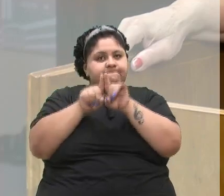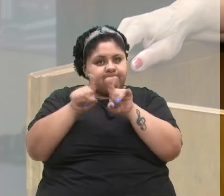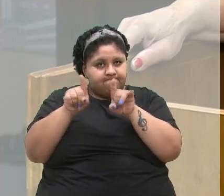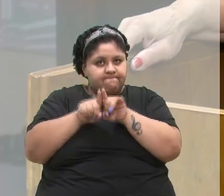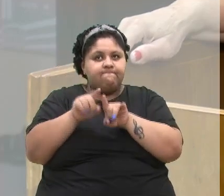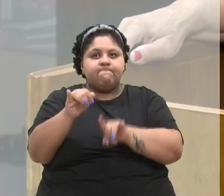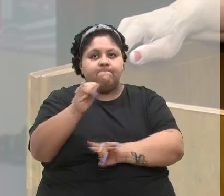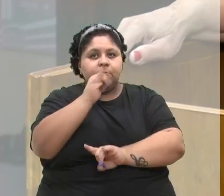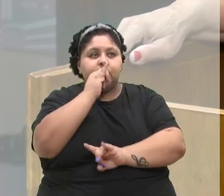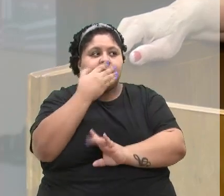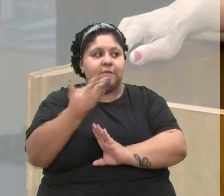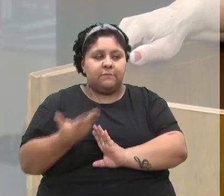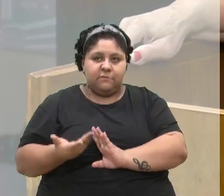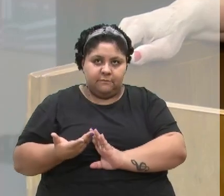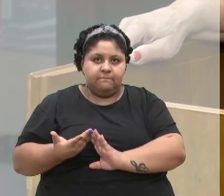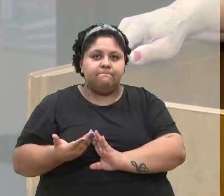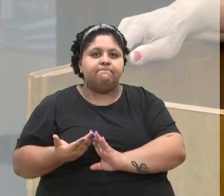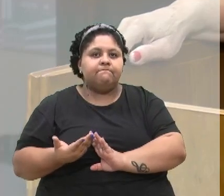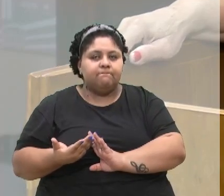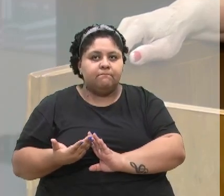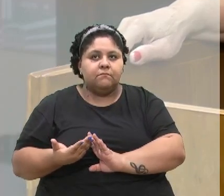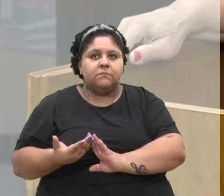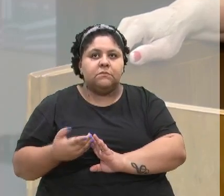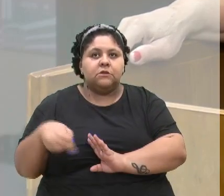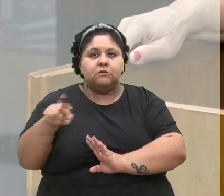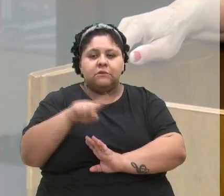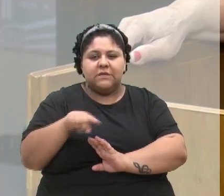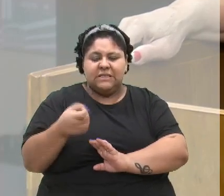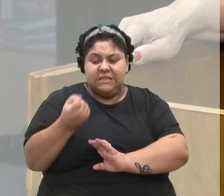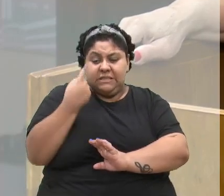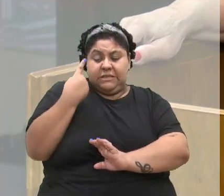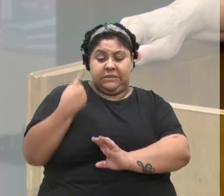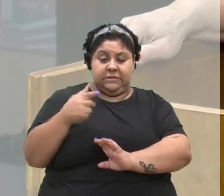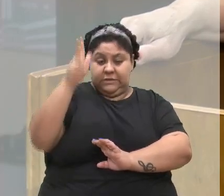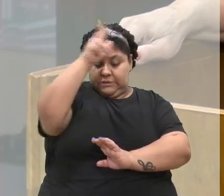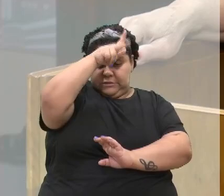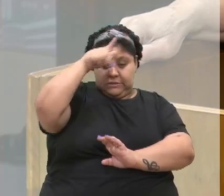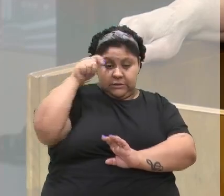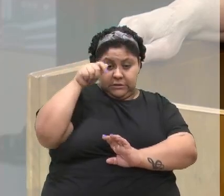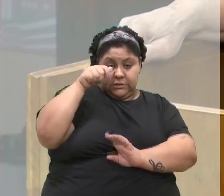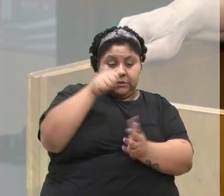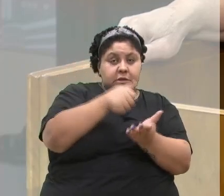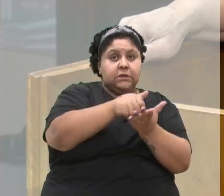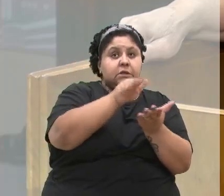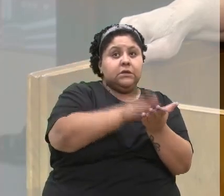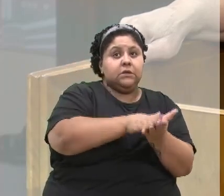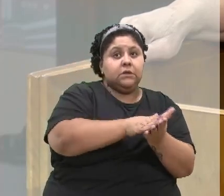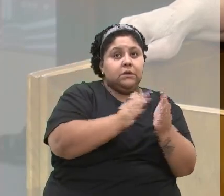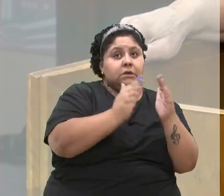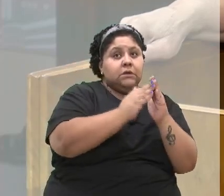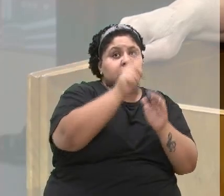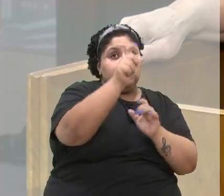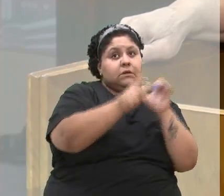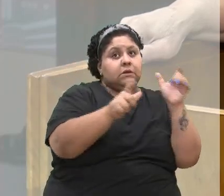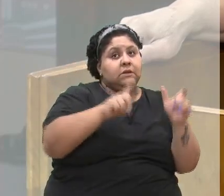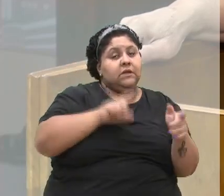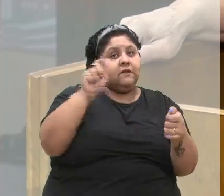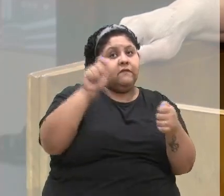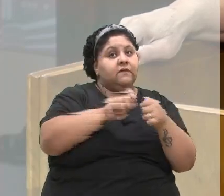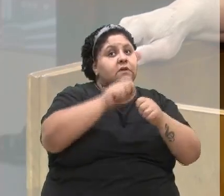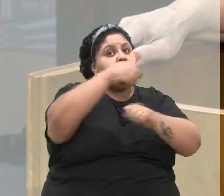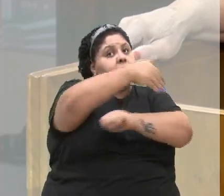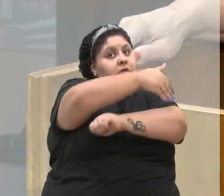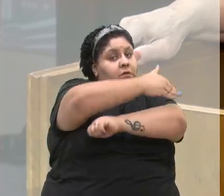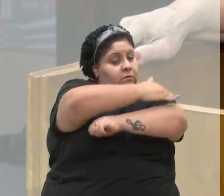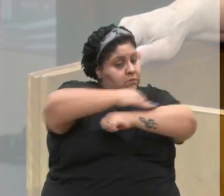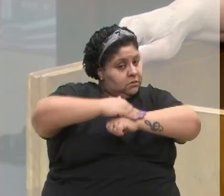o exemplo, né? O que a gente estranha, assim, a prefeitura vai lá, notifica ao morador que tem que fazer calçada.